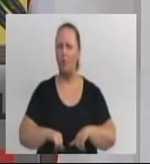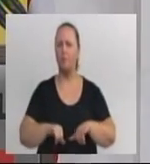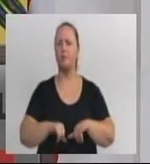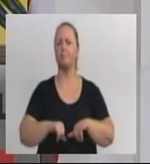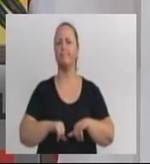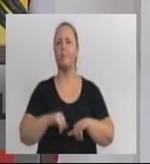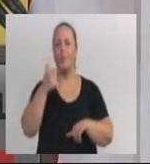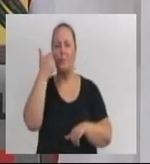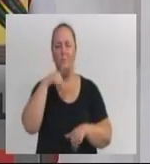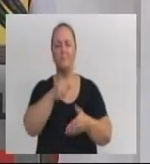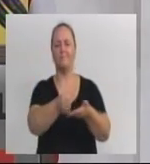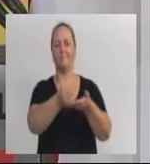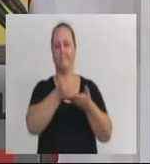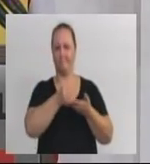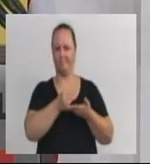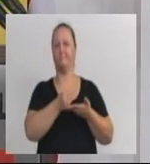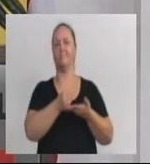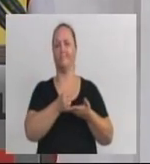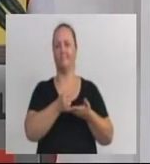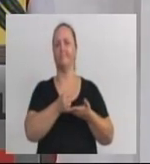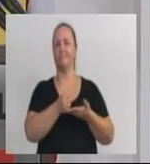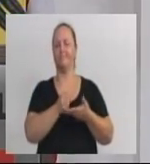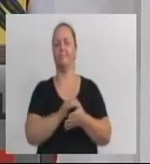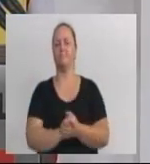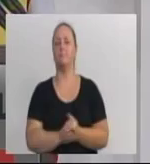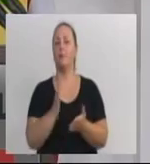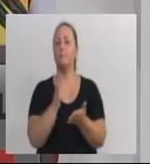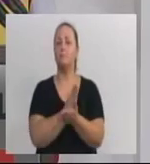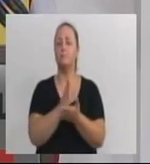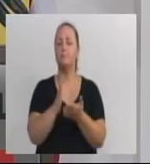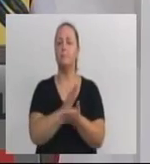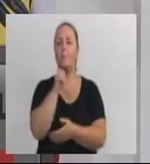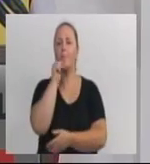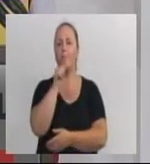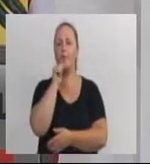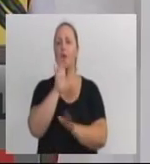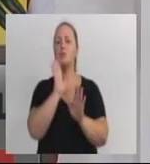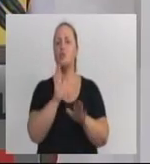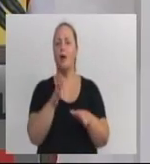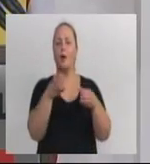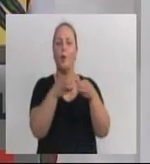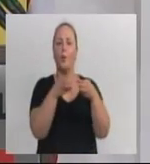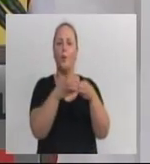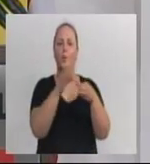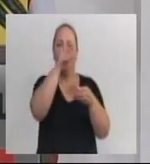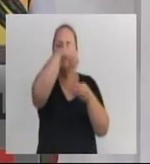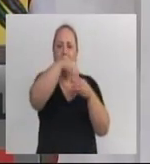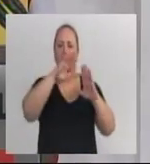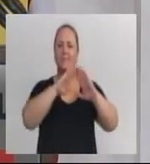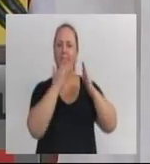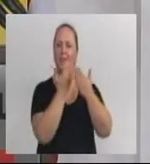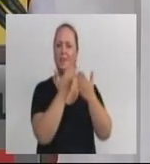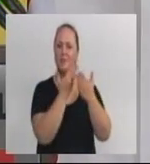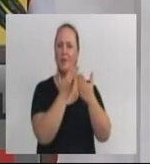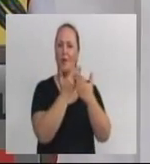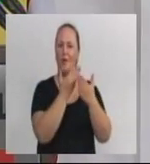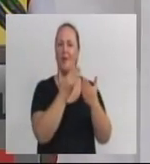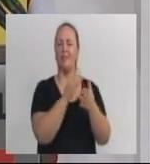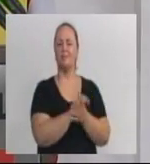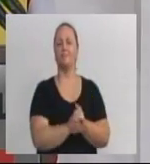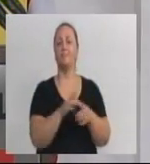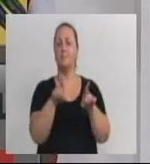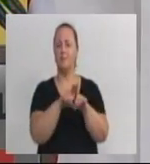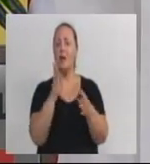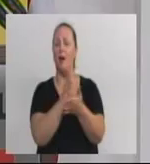ajudas, tá? Muitas mulheres estão em clubes de mães, muitas mulheres estão sofrendo com depressão,